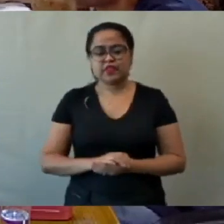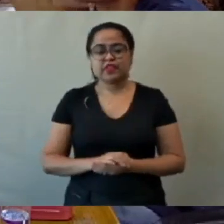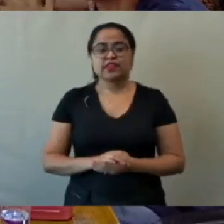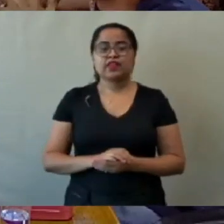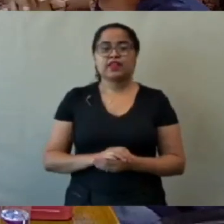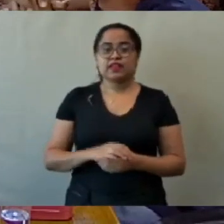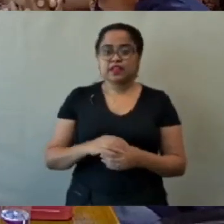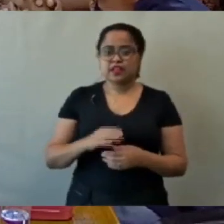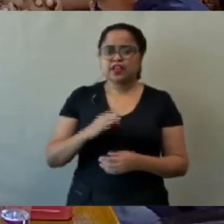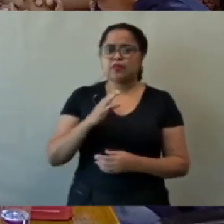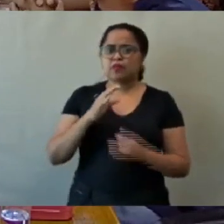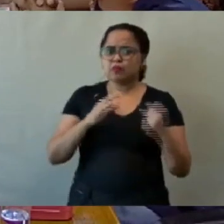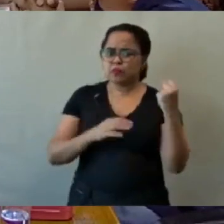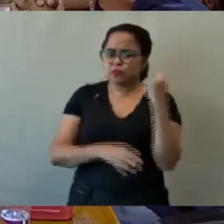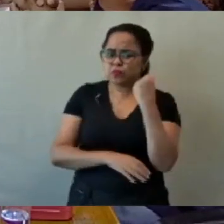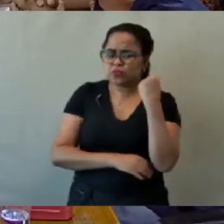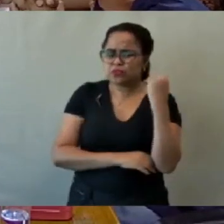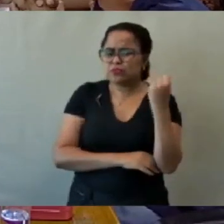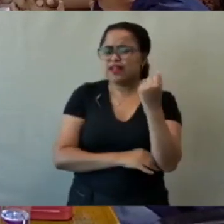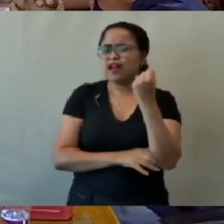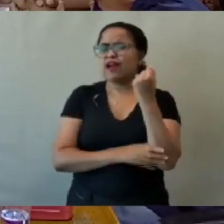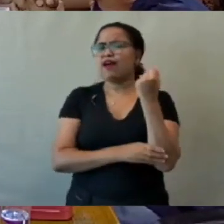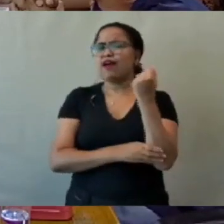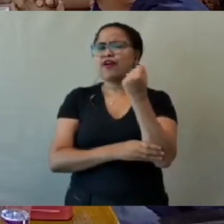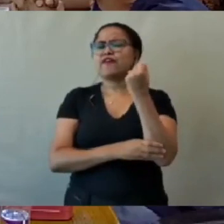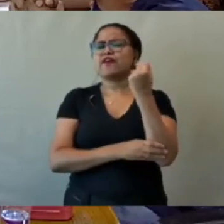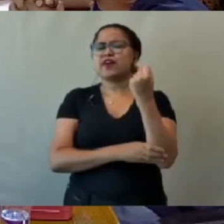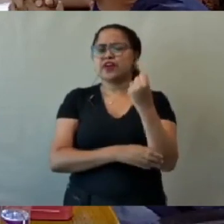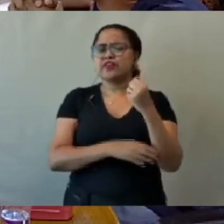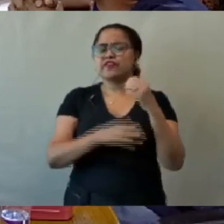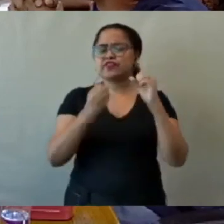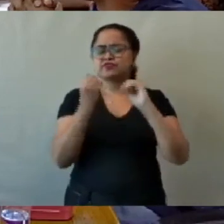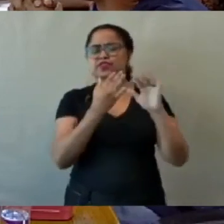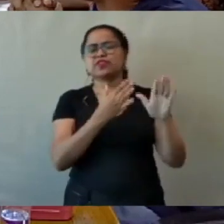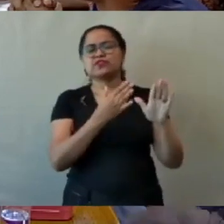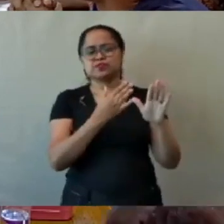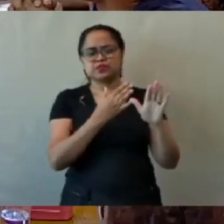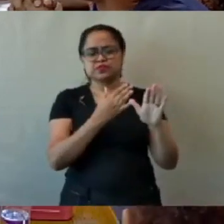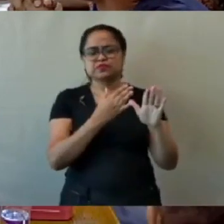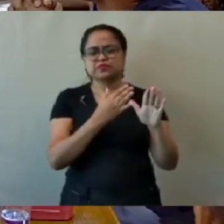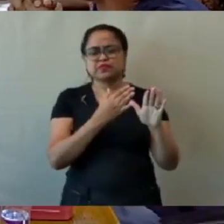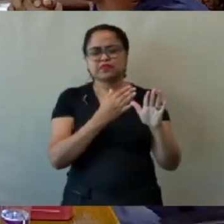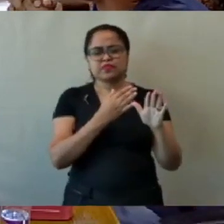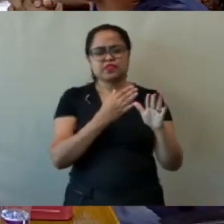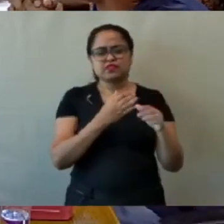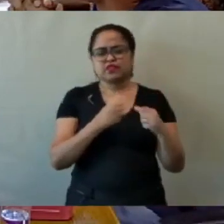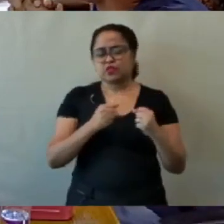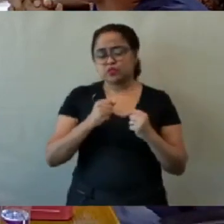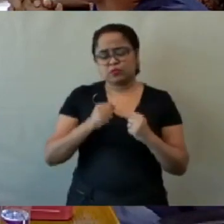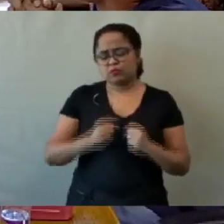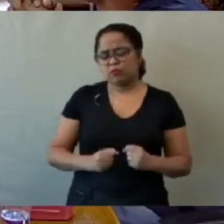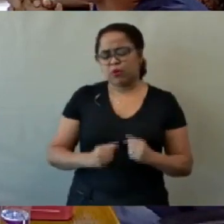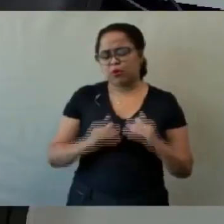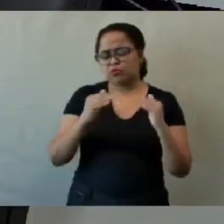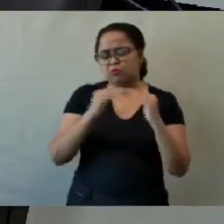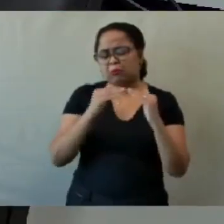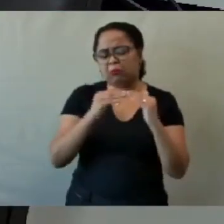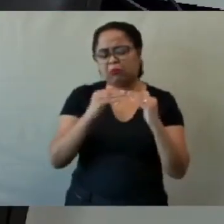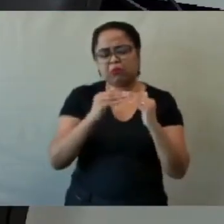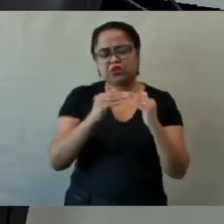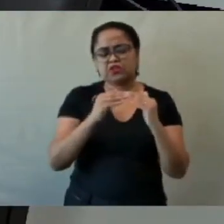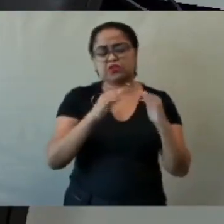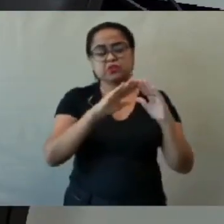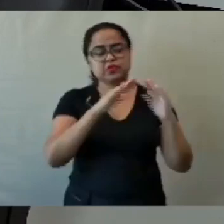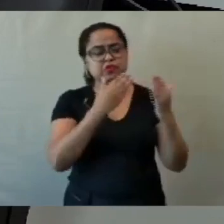sua denúncia, que você conta aqui. Isso não é compatível com o ambiente escolar, isso não é compatível com a escola, não